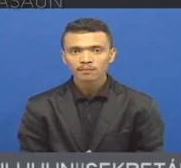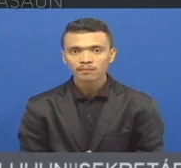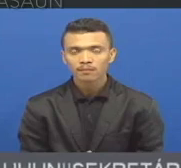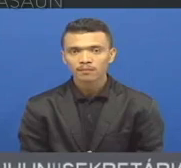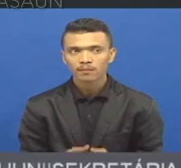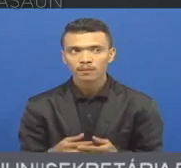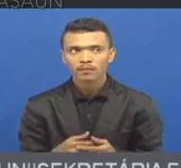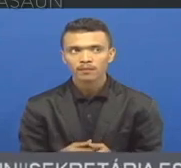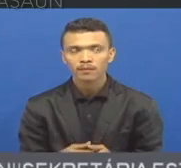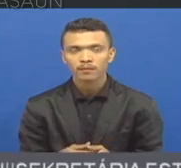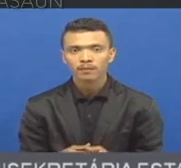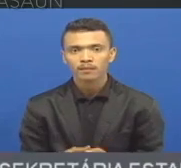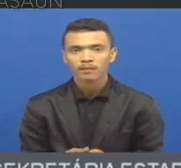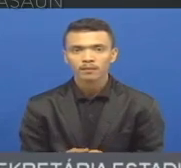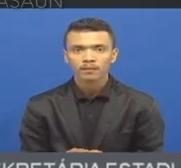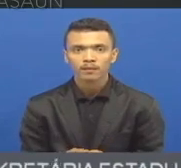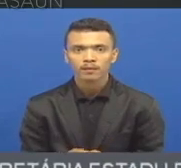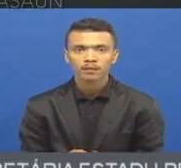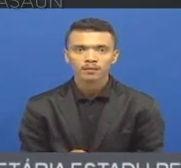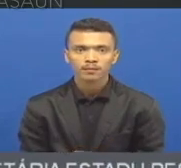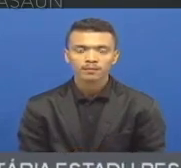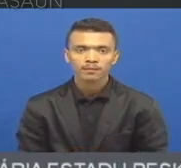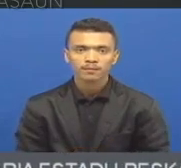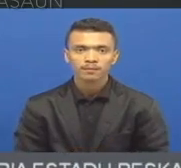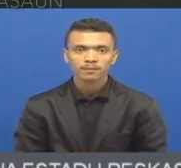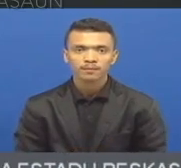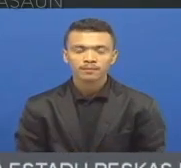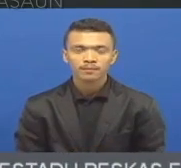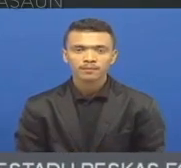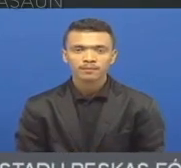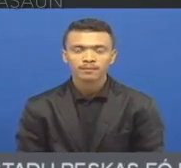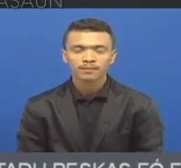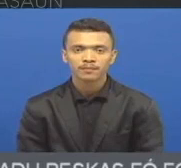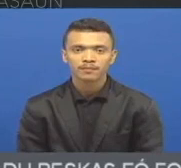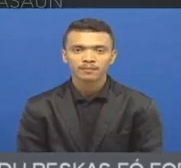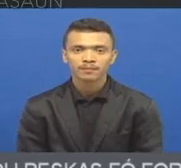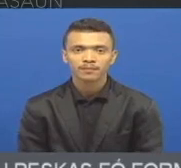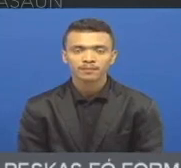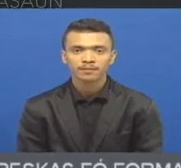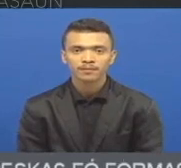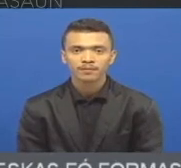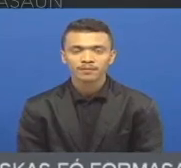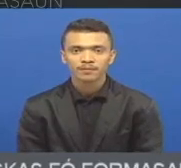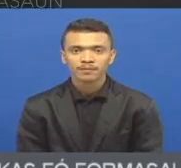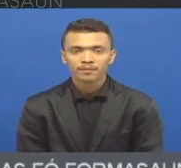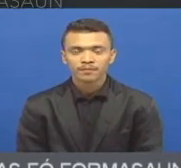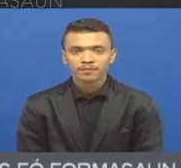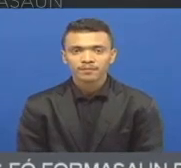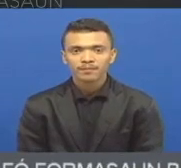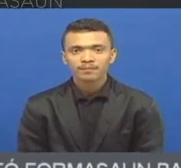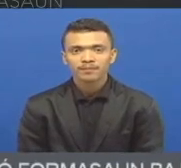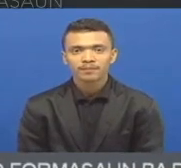soberania, o qual nunca poderei esquecer e parar de agradecer, mas também pela contínua